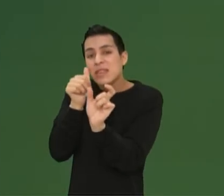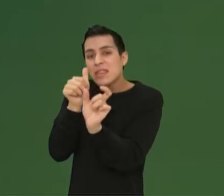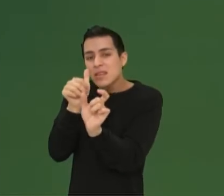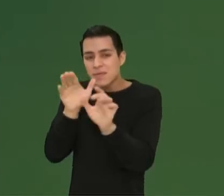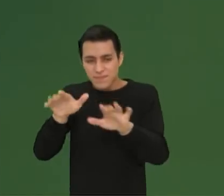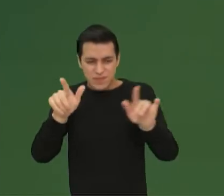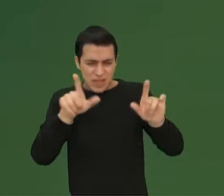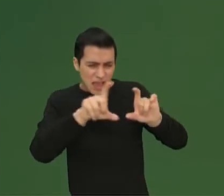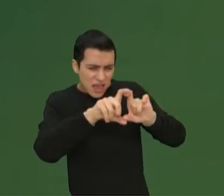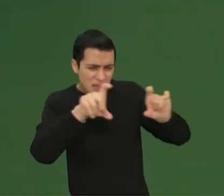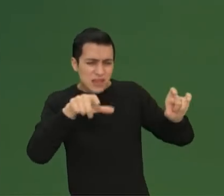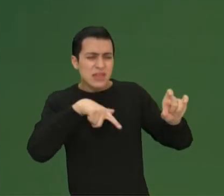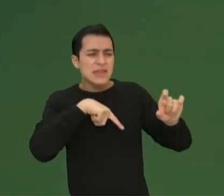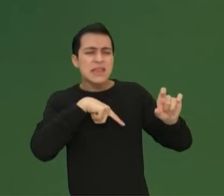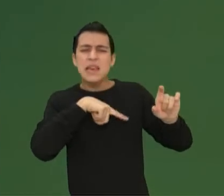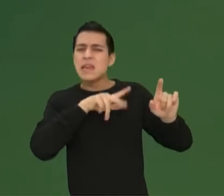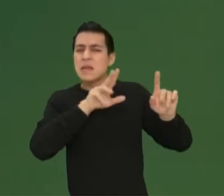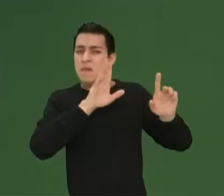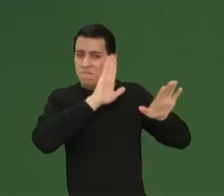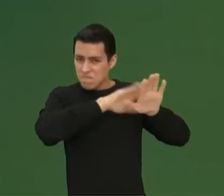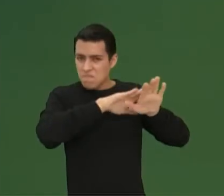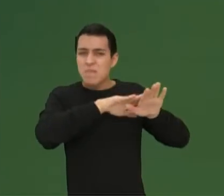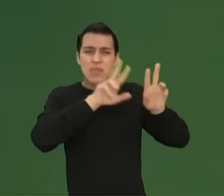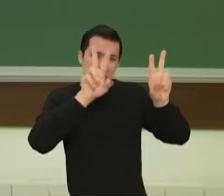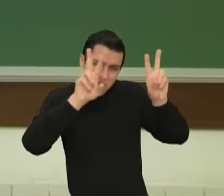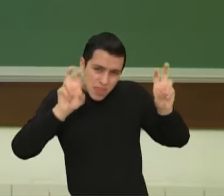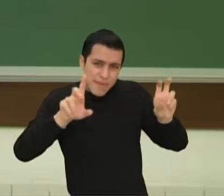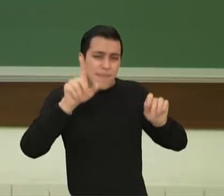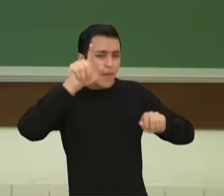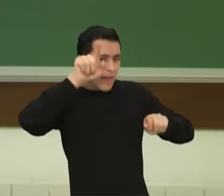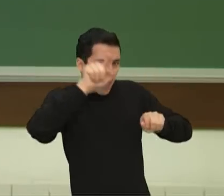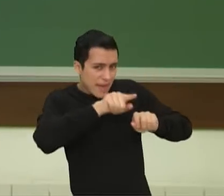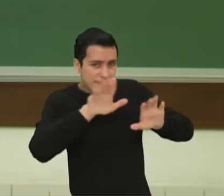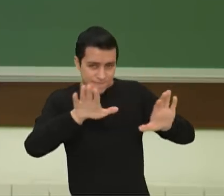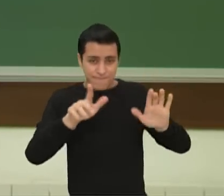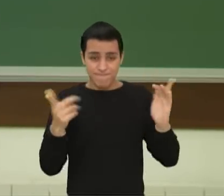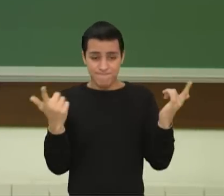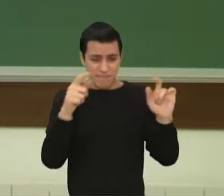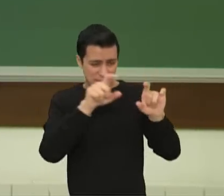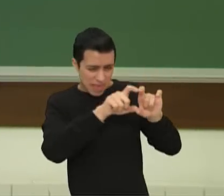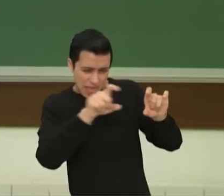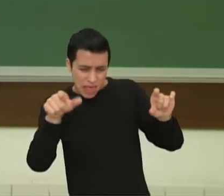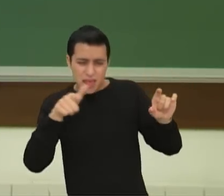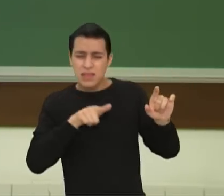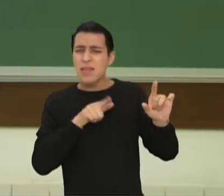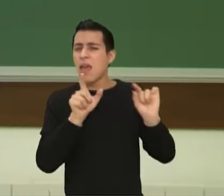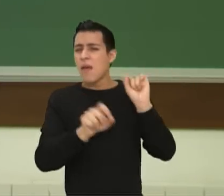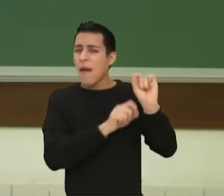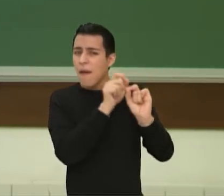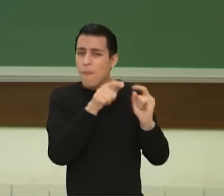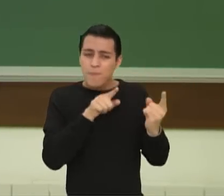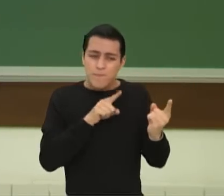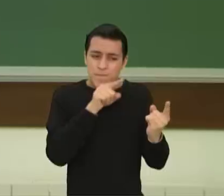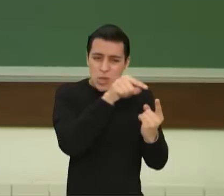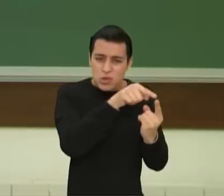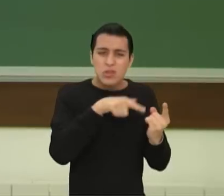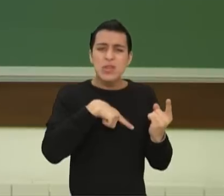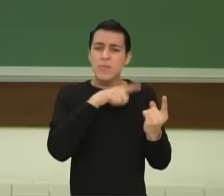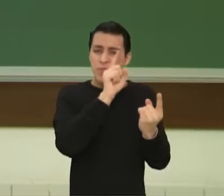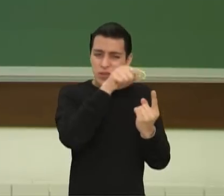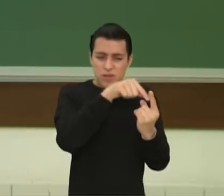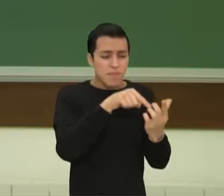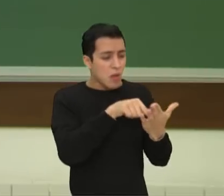o tema de trabalhar a crase. E esse quadrinho tem essa finalidade de indicar